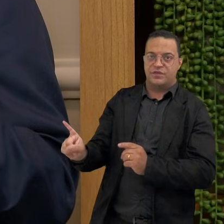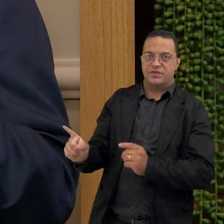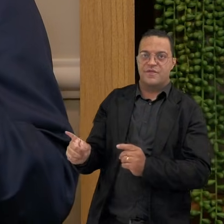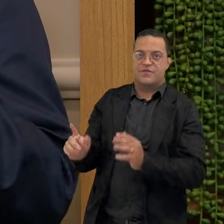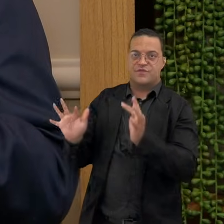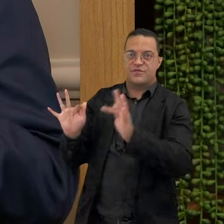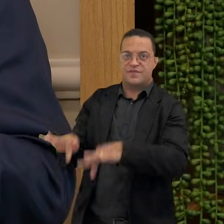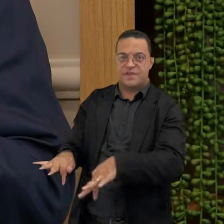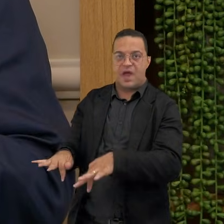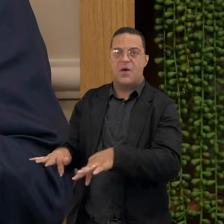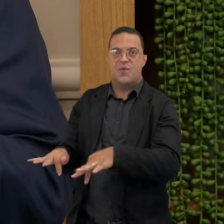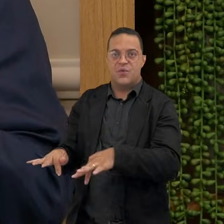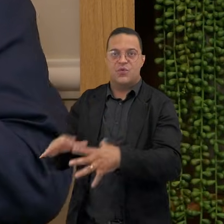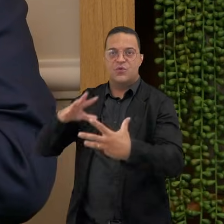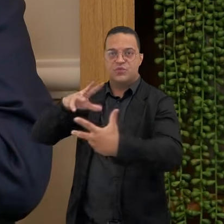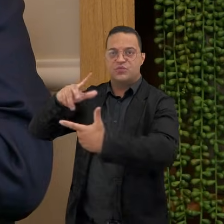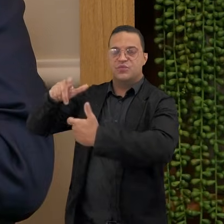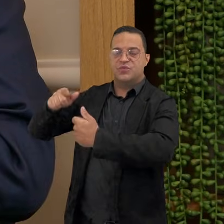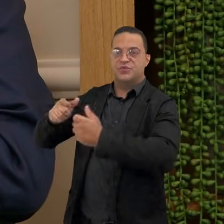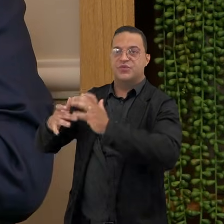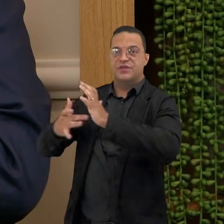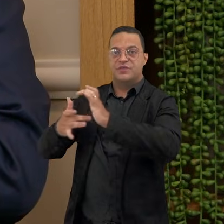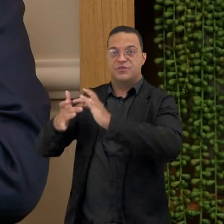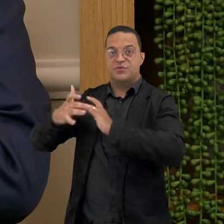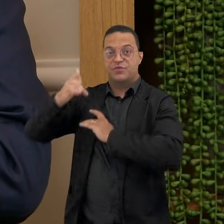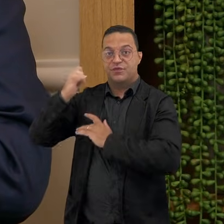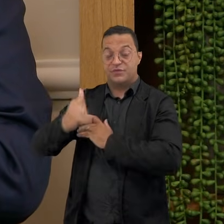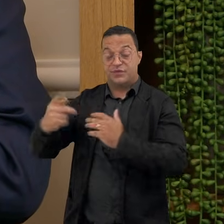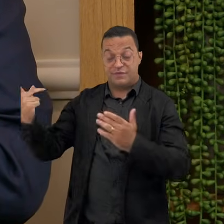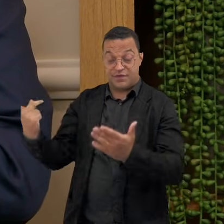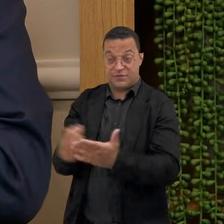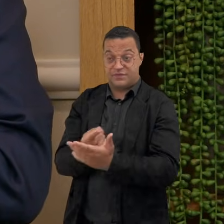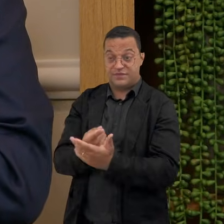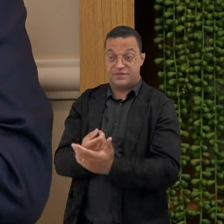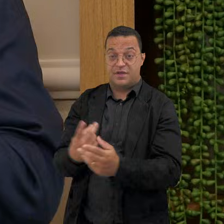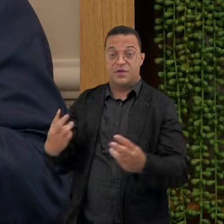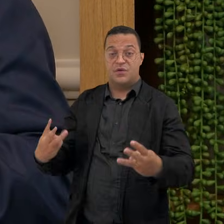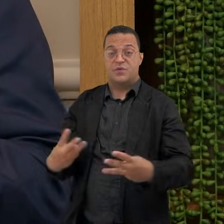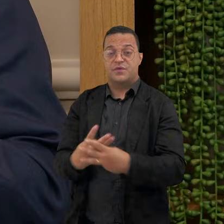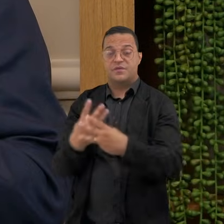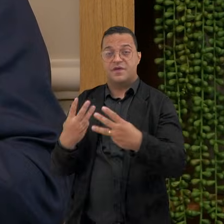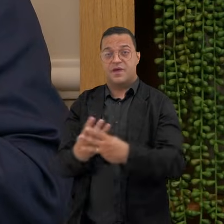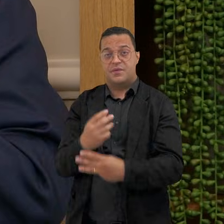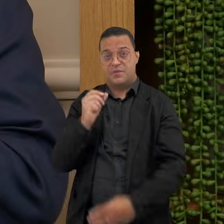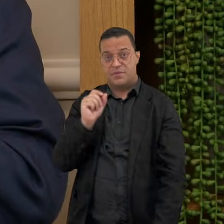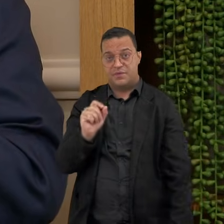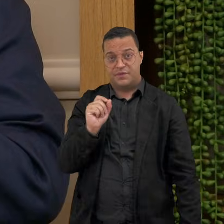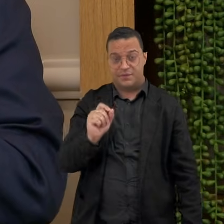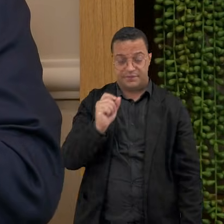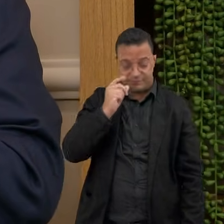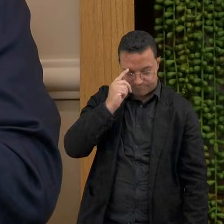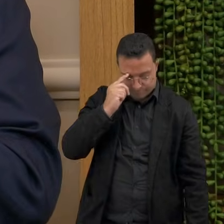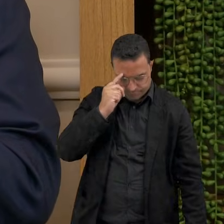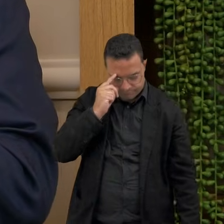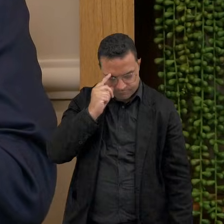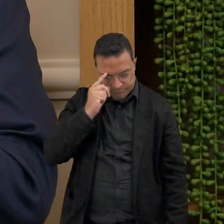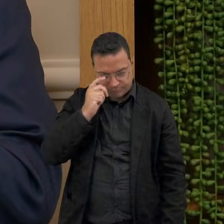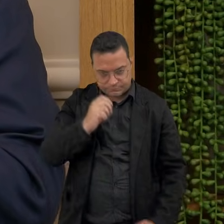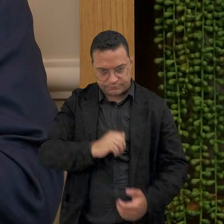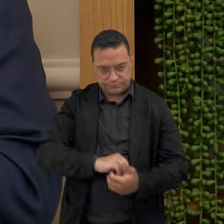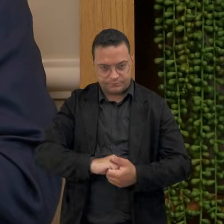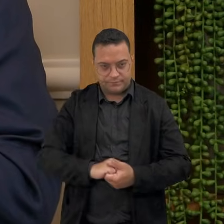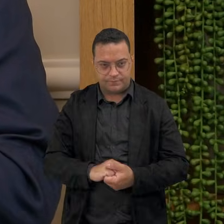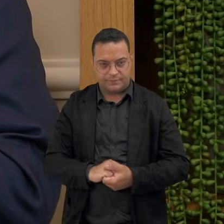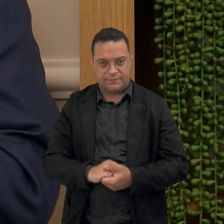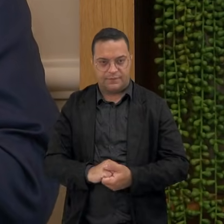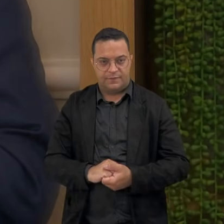profético dos últimos tempos, o Senhor também diz lá em Mateus 24, lá no capítulo 24, verso